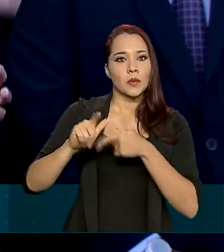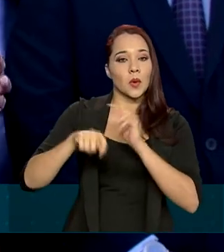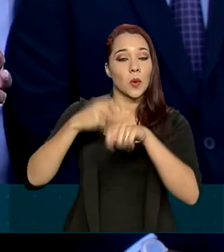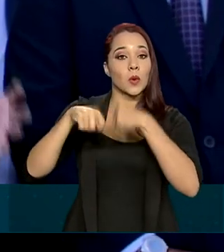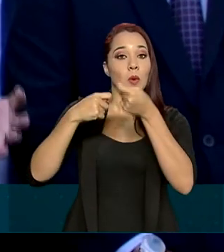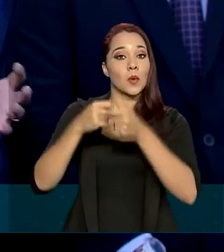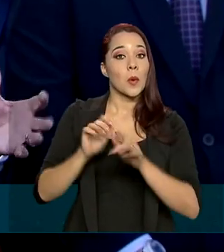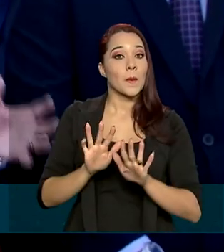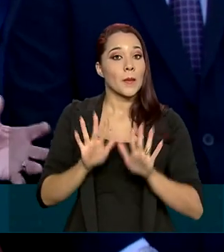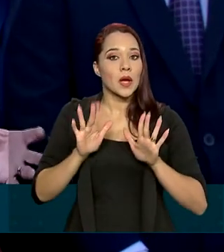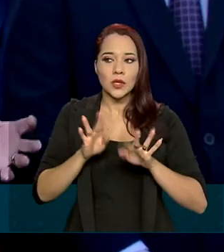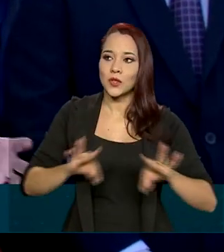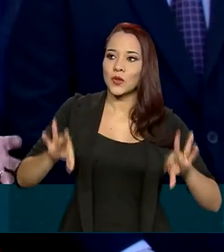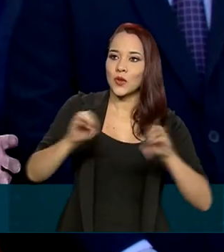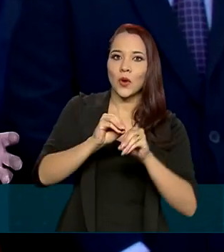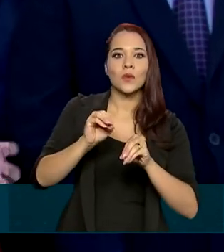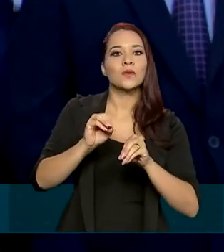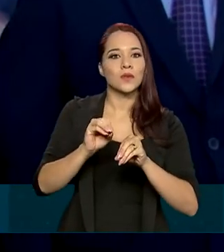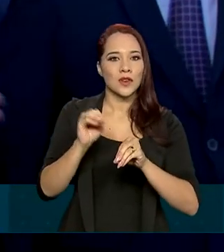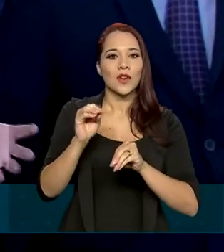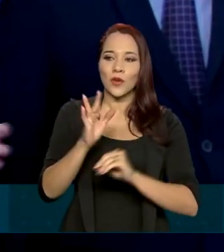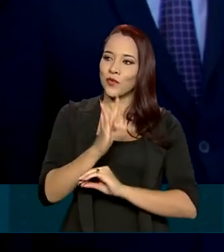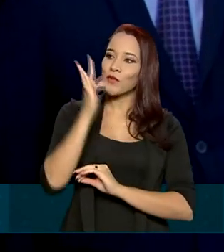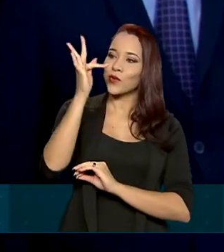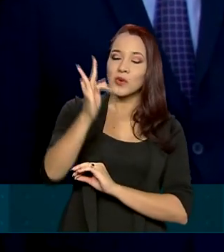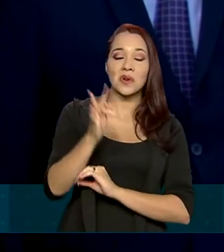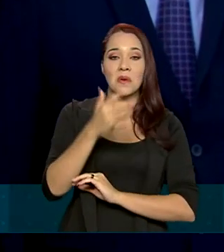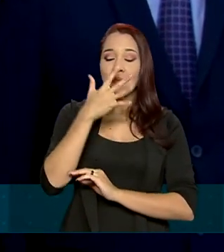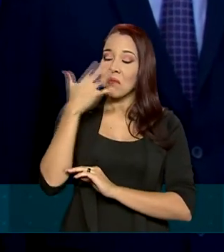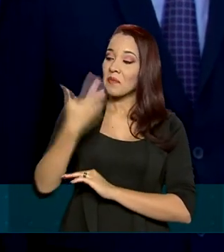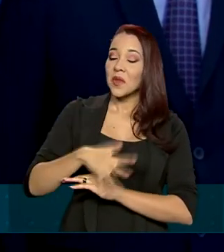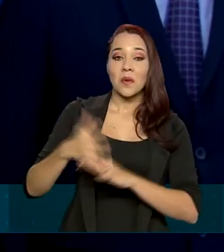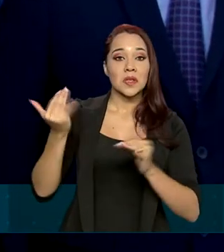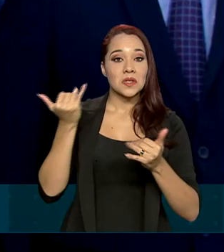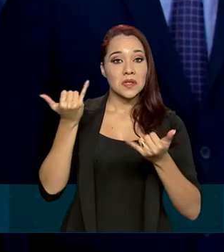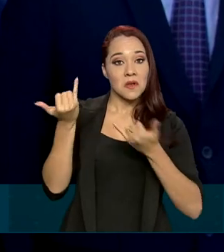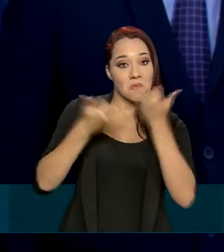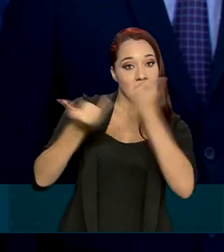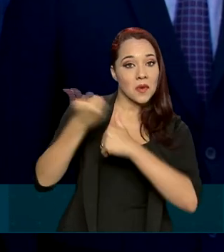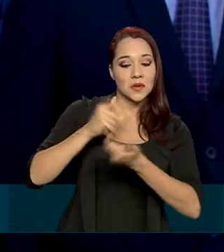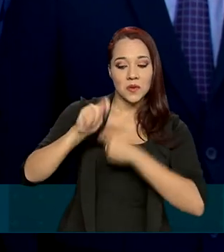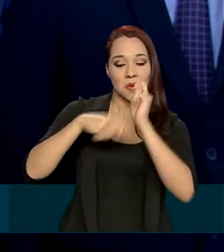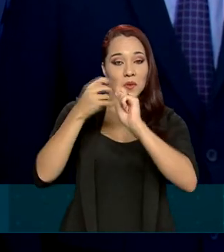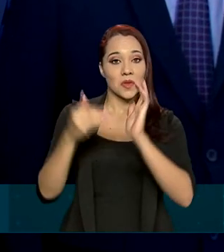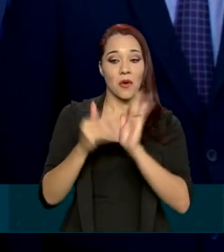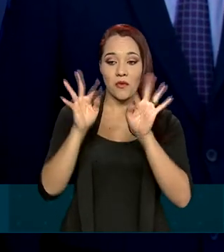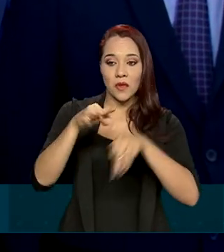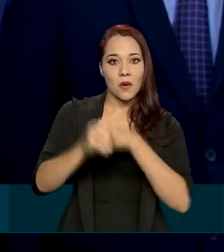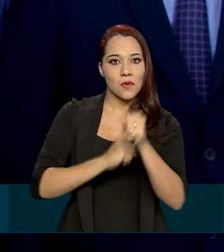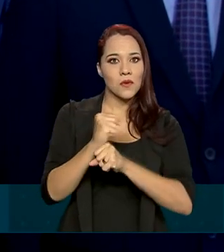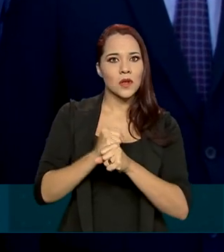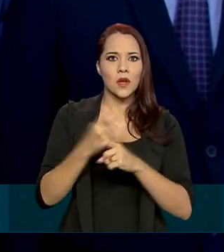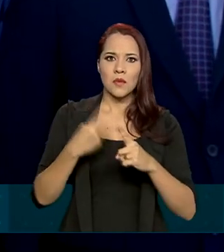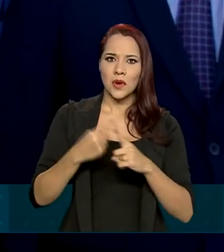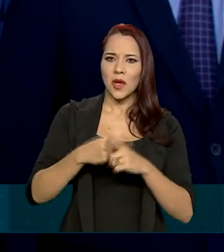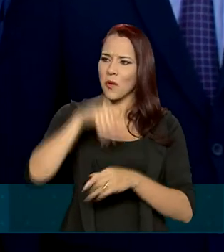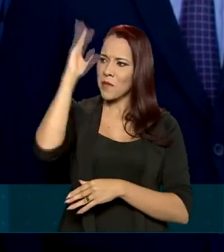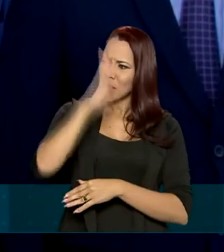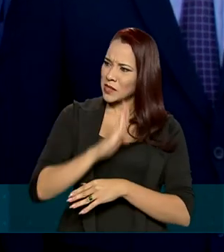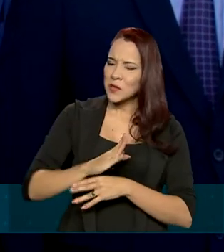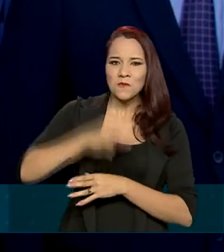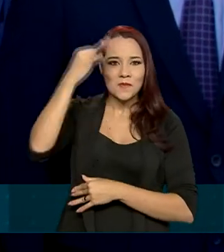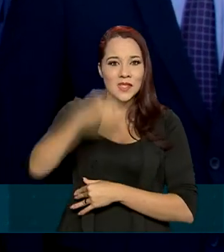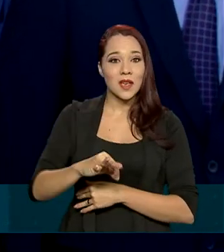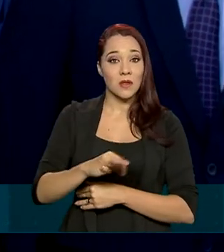mas todos vão se surpreender com os dados da economia até o final do ano, porque o Brasil acertou, o presidente Bolsonaro